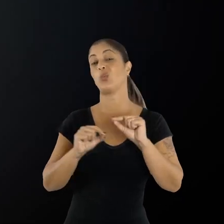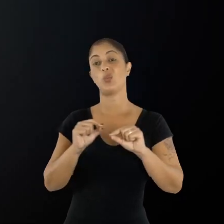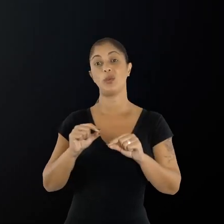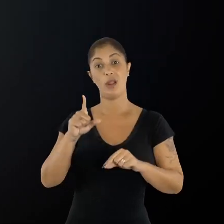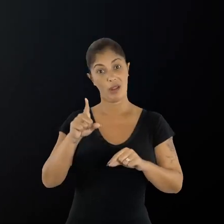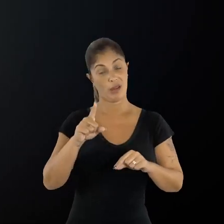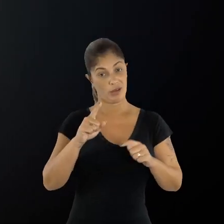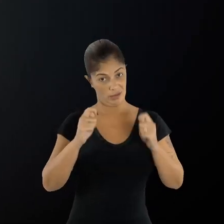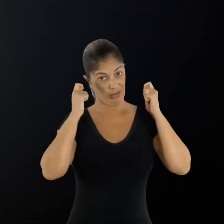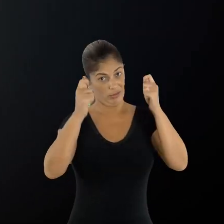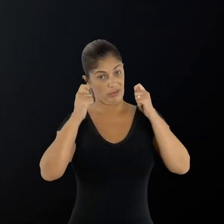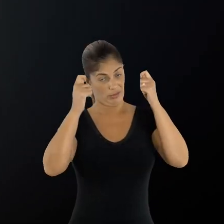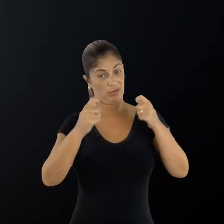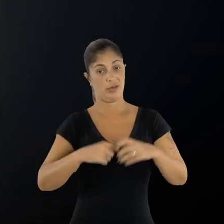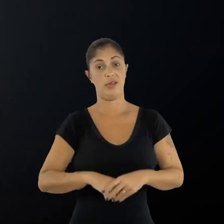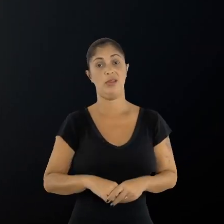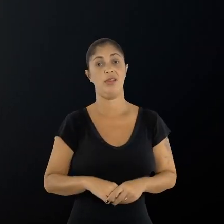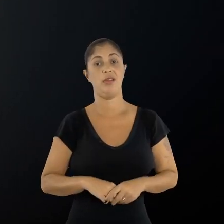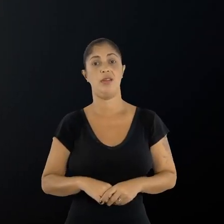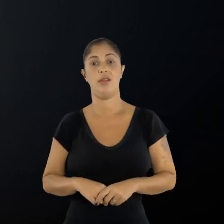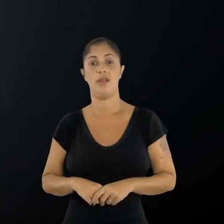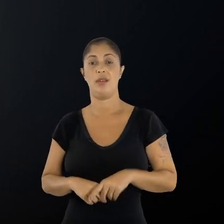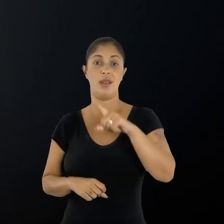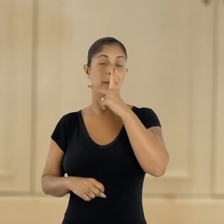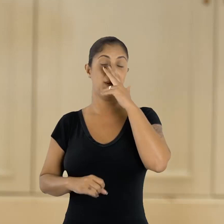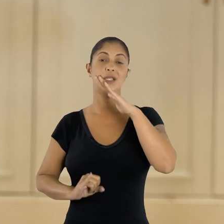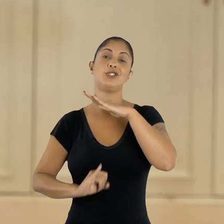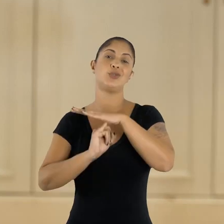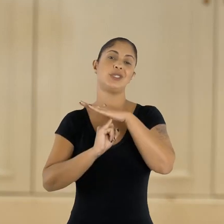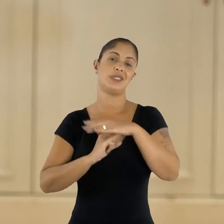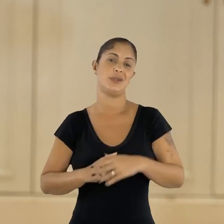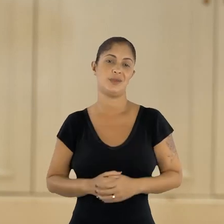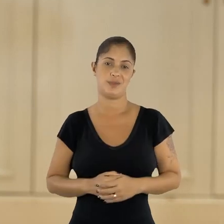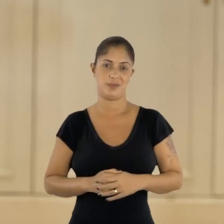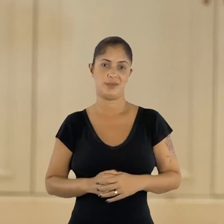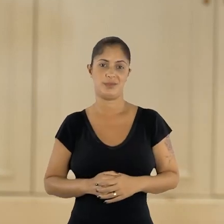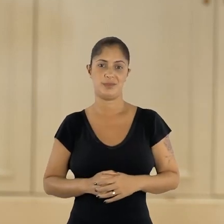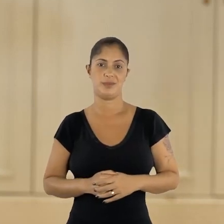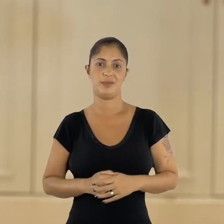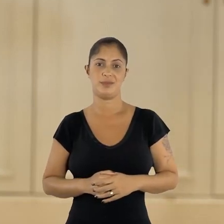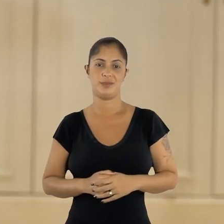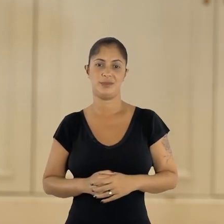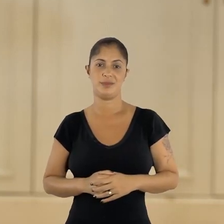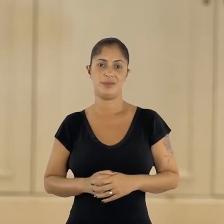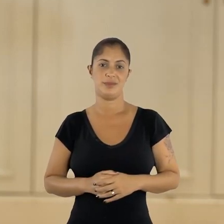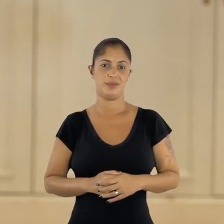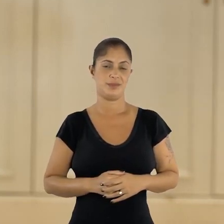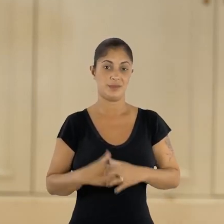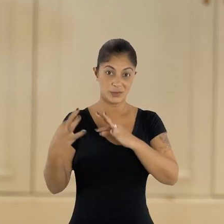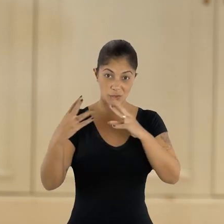fundo, ele é um militante, né? O Beto é quase uma instituição, né? E assim, por